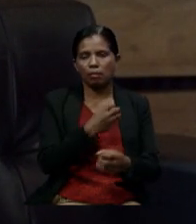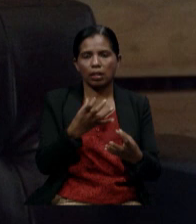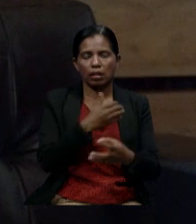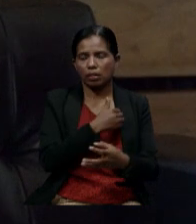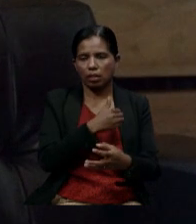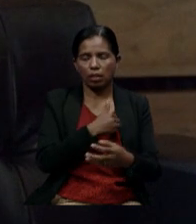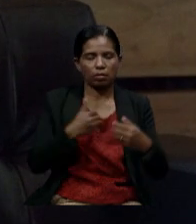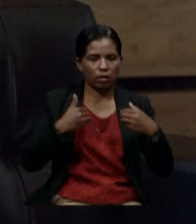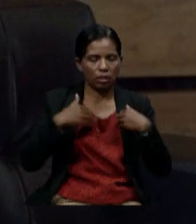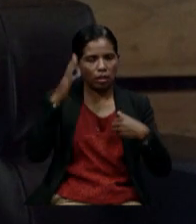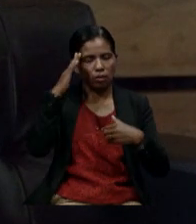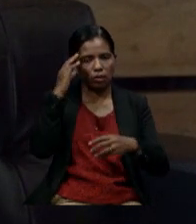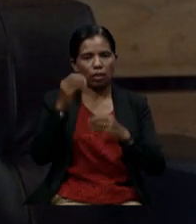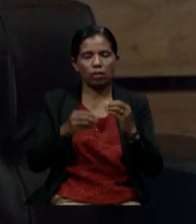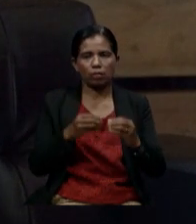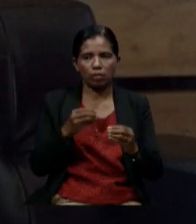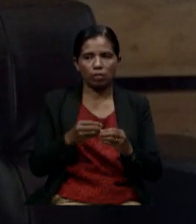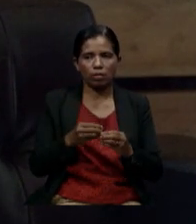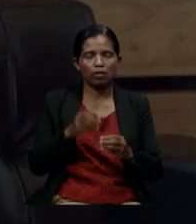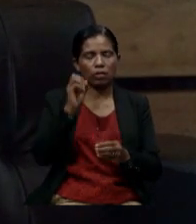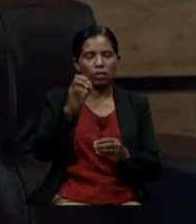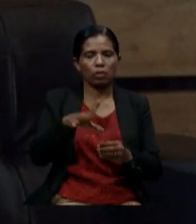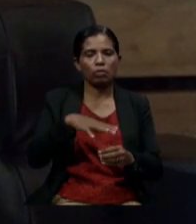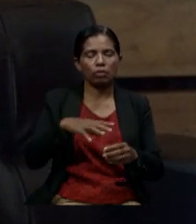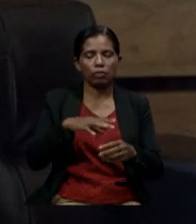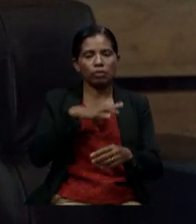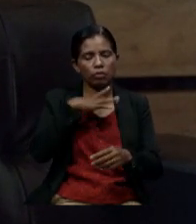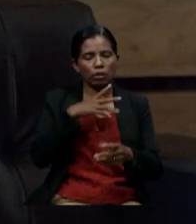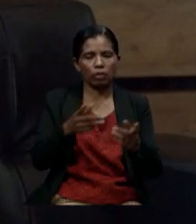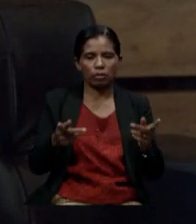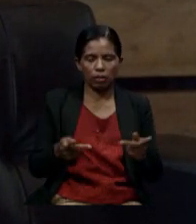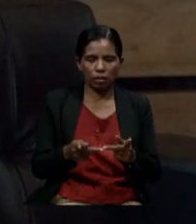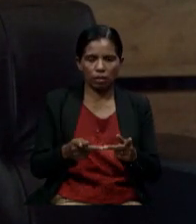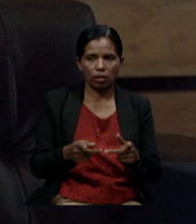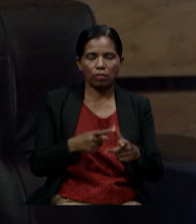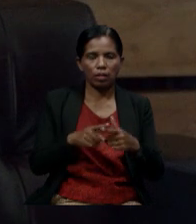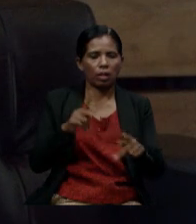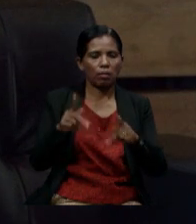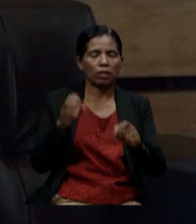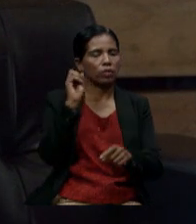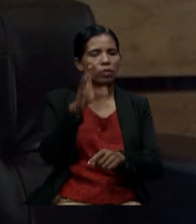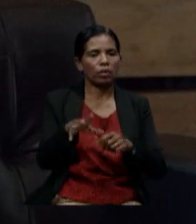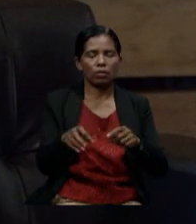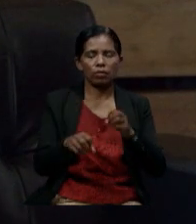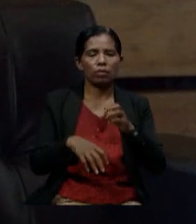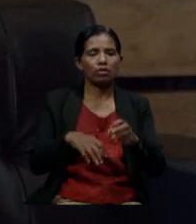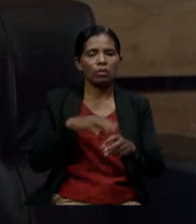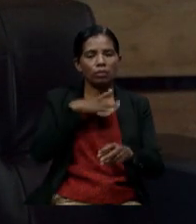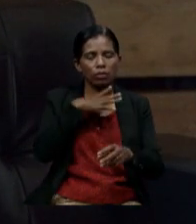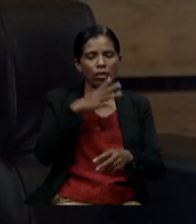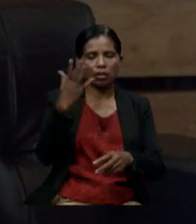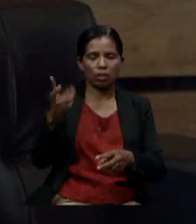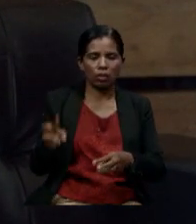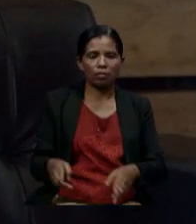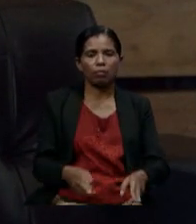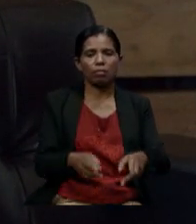que é facilidade quando a sua fuer fatin, então, e com mais comunidade será sua fuer e motalaran. E depois,